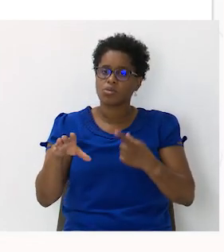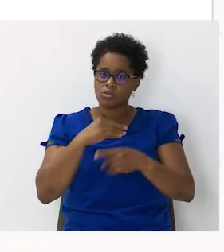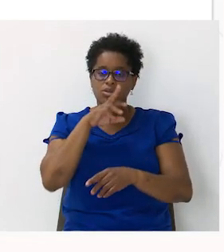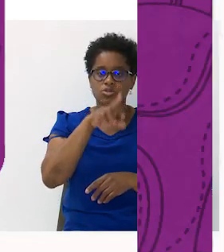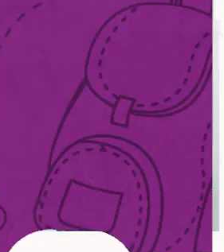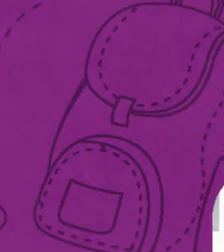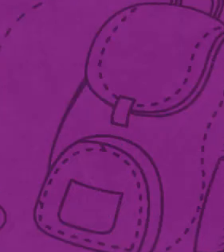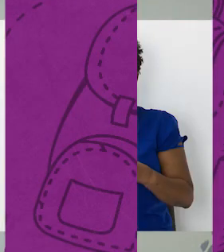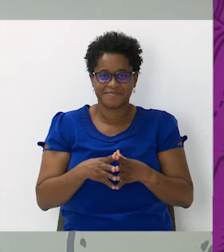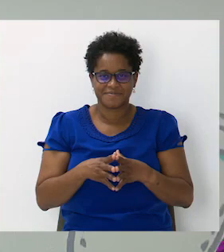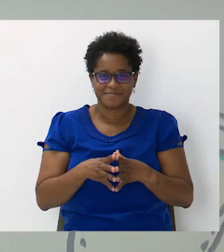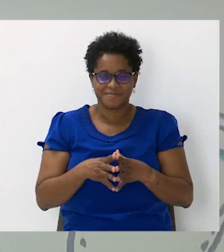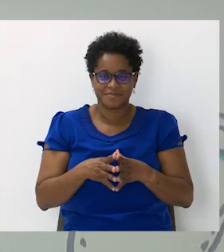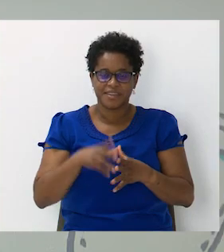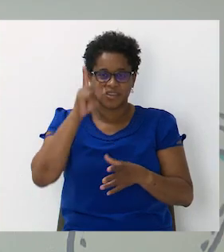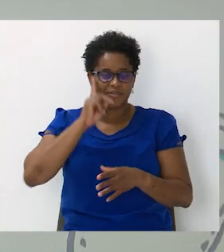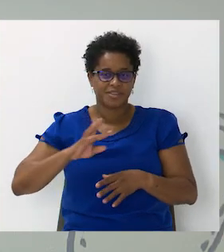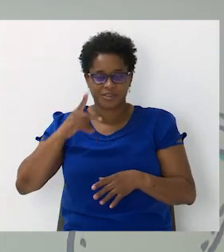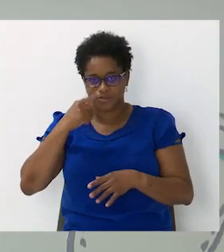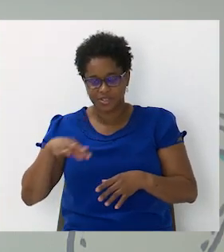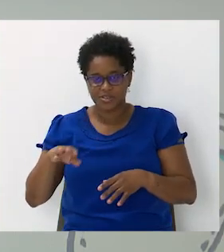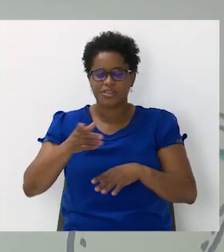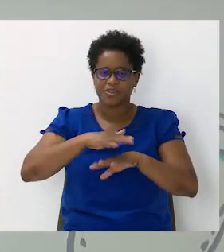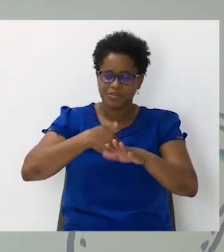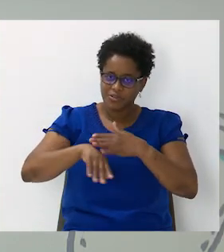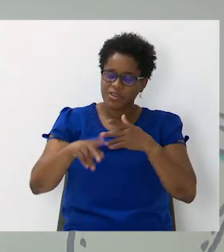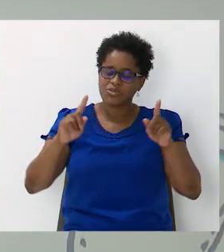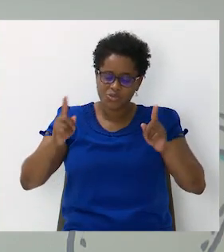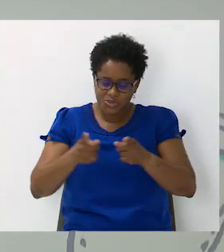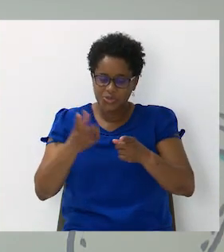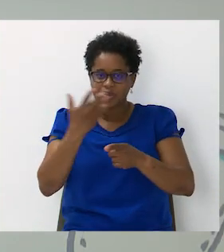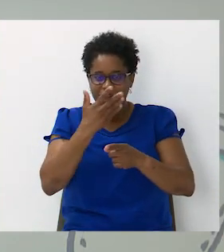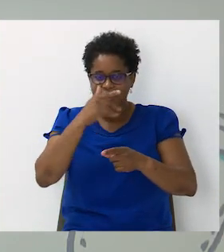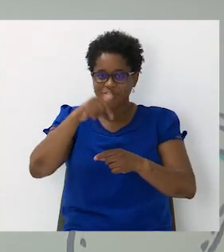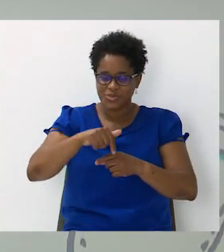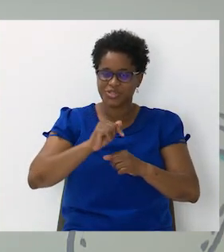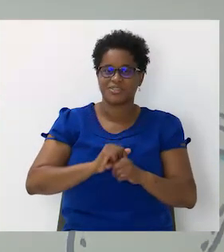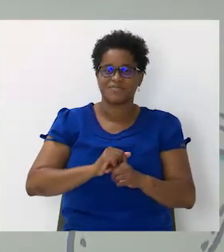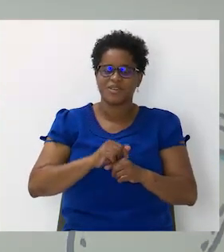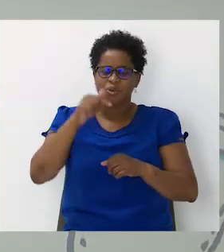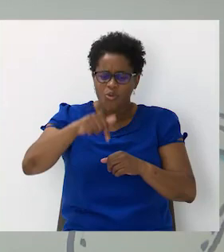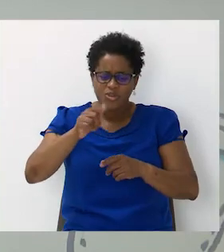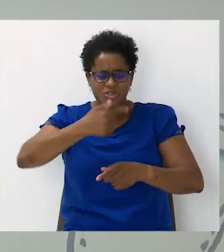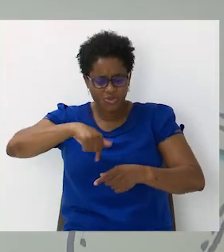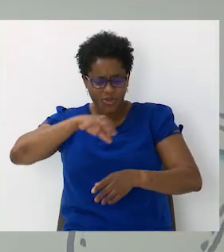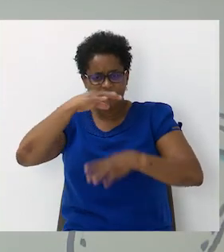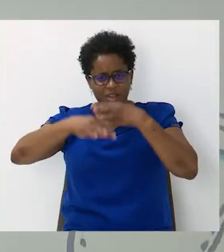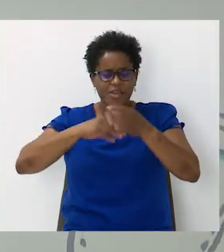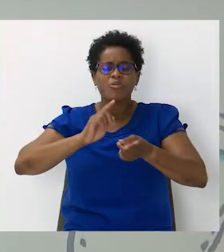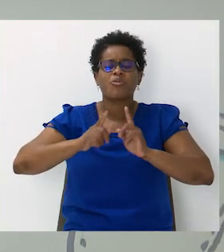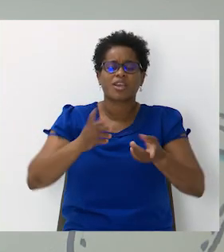respostas. Meninas e meninos, vamos fazer síntese da nossa aula de hoje. Hoje nós falamos sobre